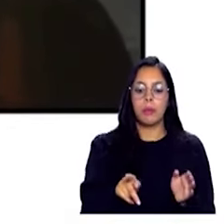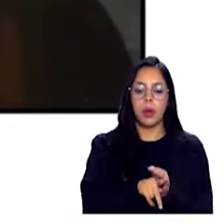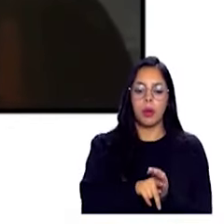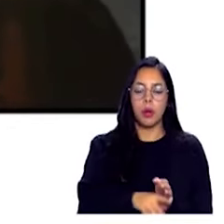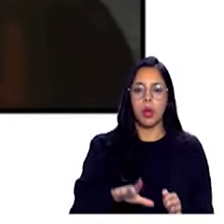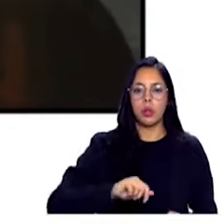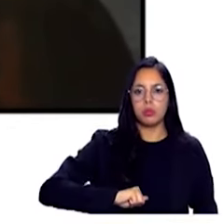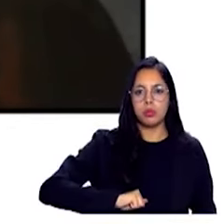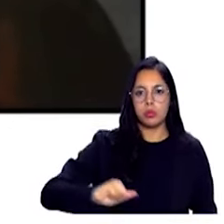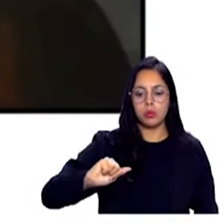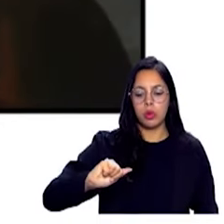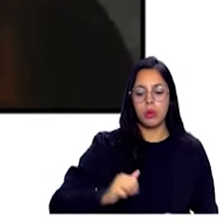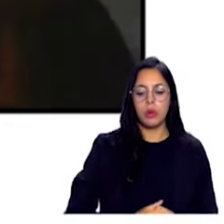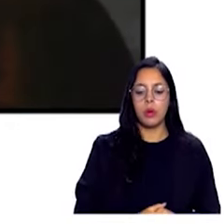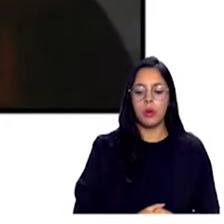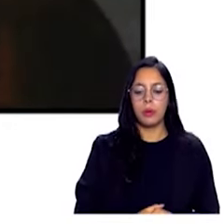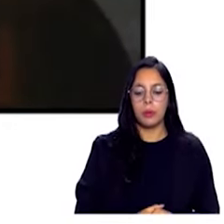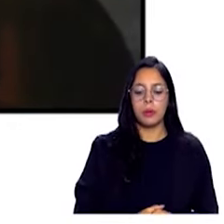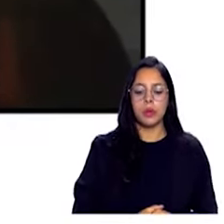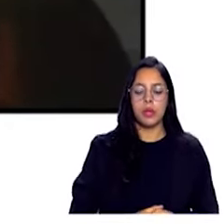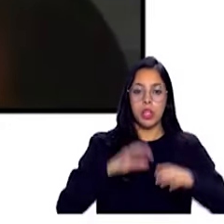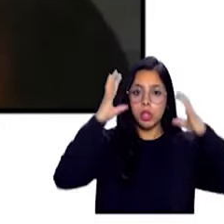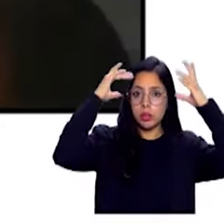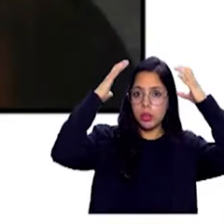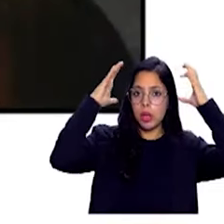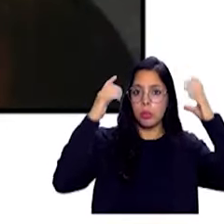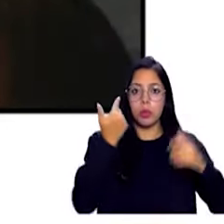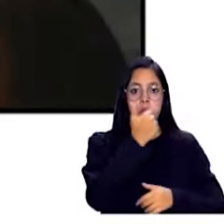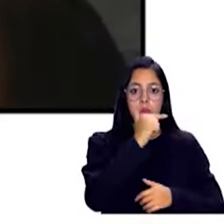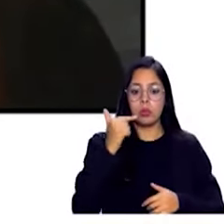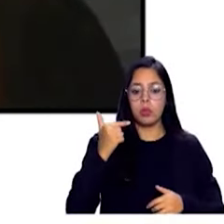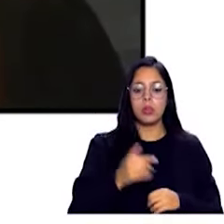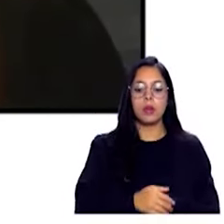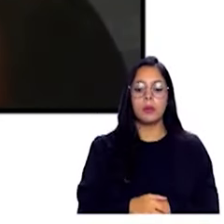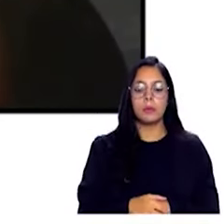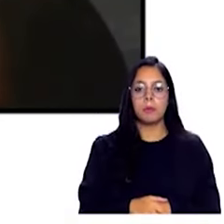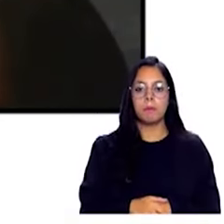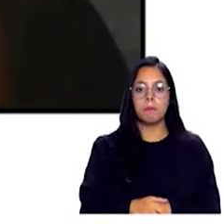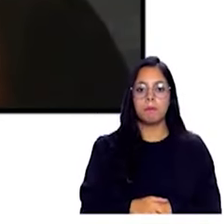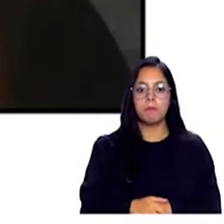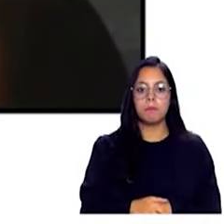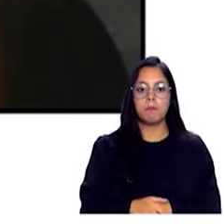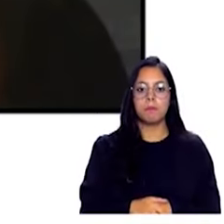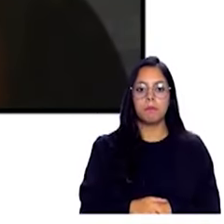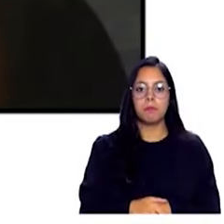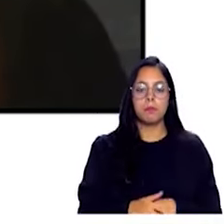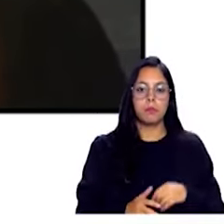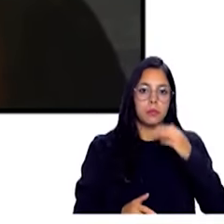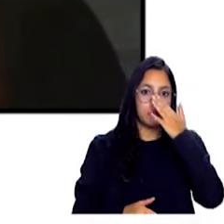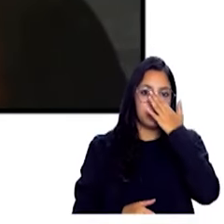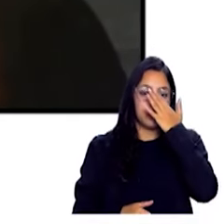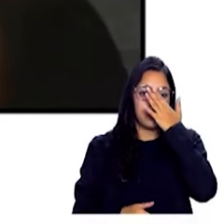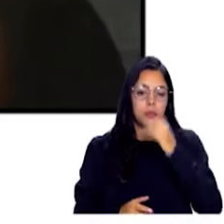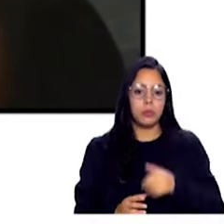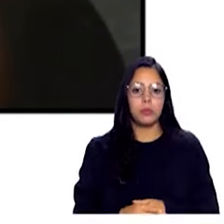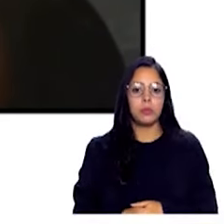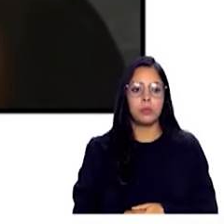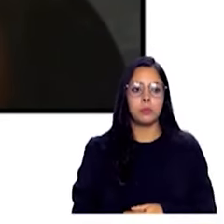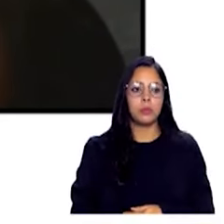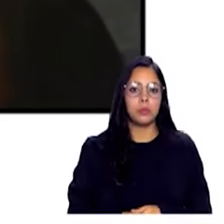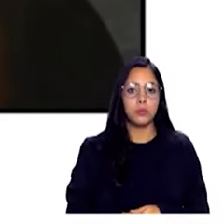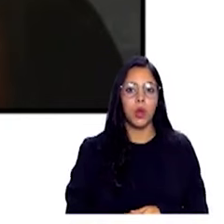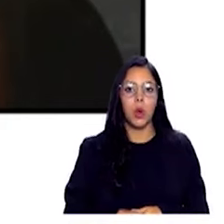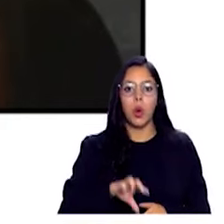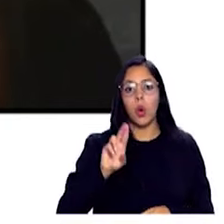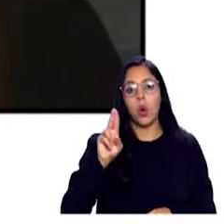feto anencéfalo ou anencefálico já ouvi as duas expressões eh a liberação do plantil de cannabis